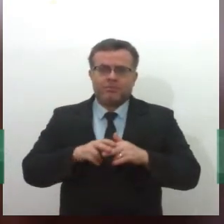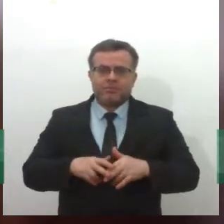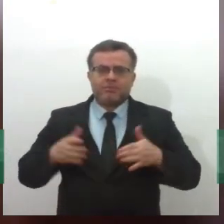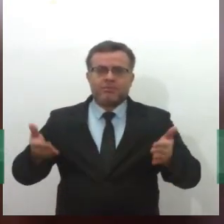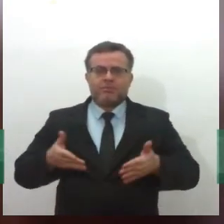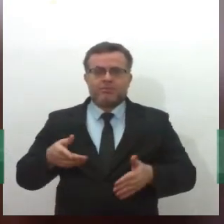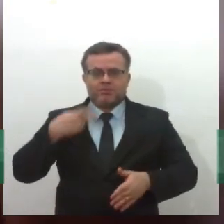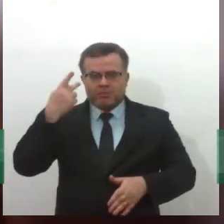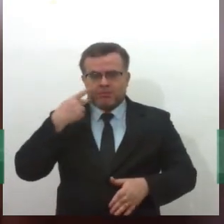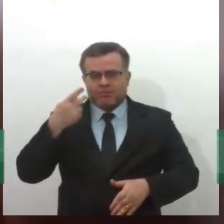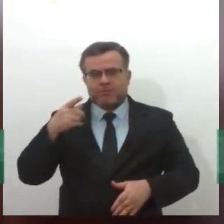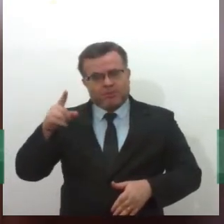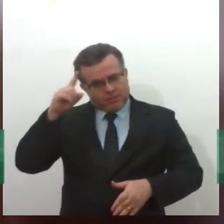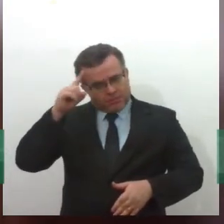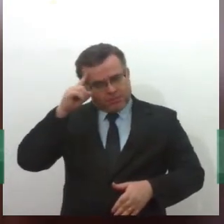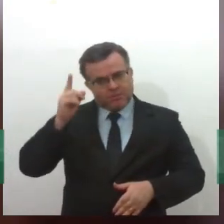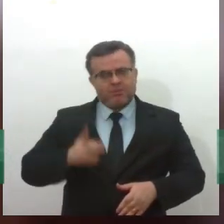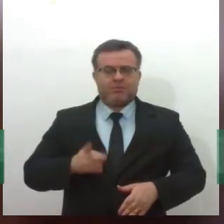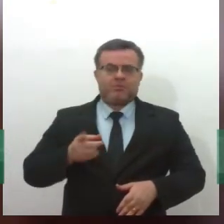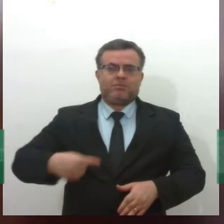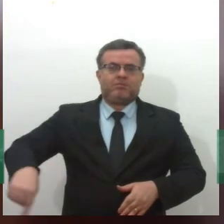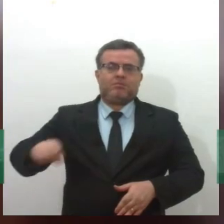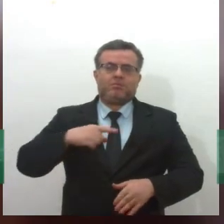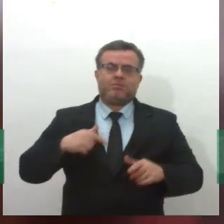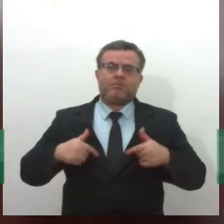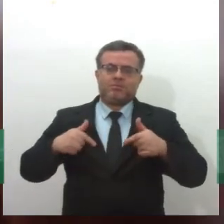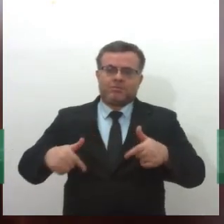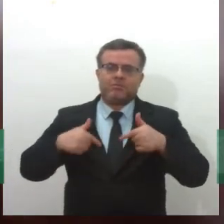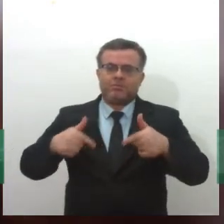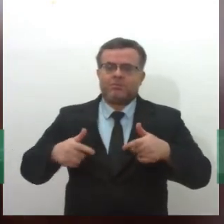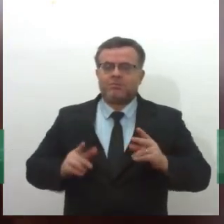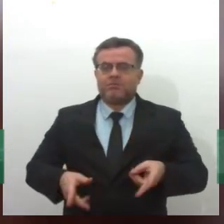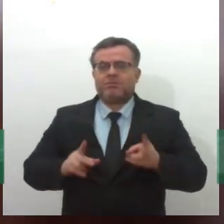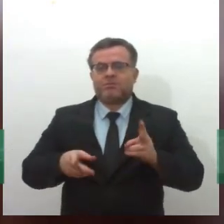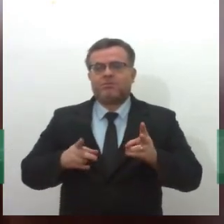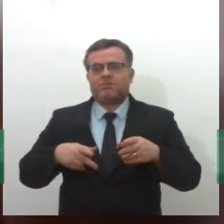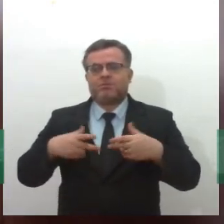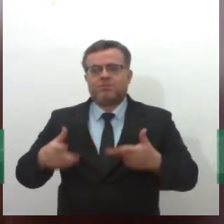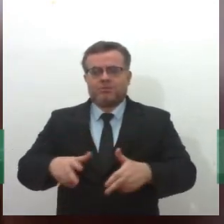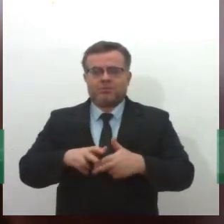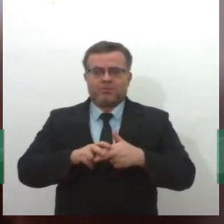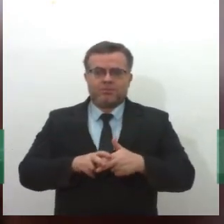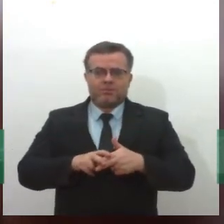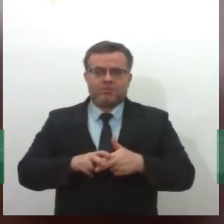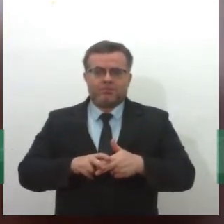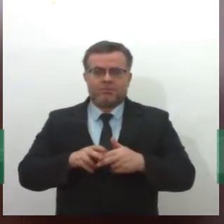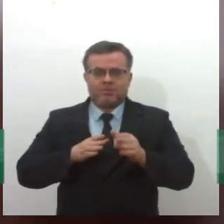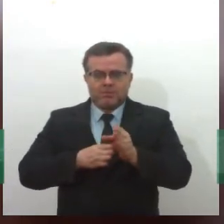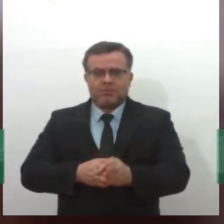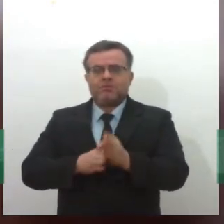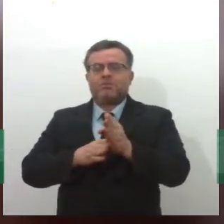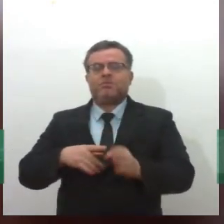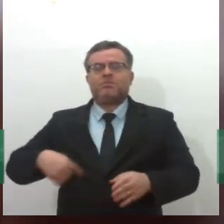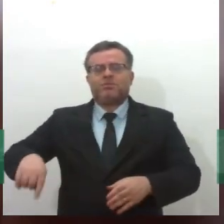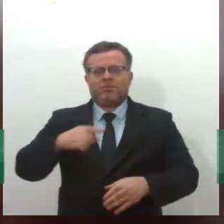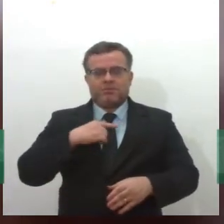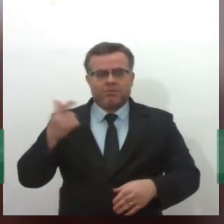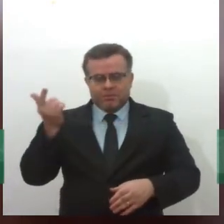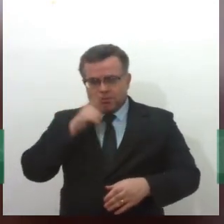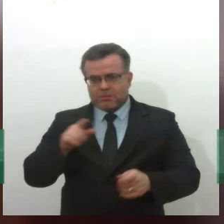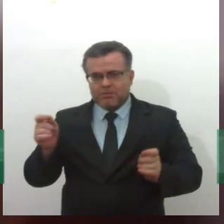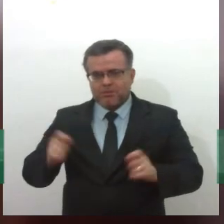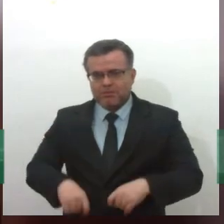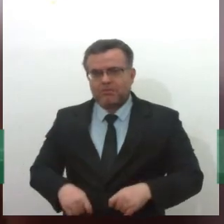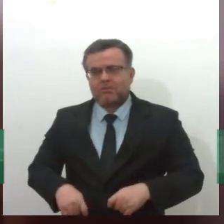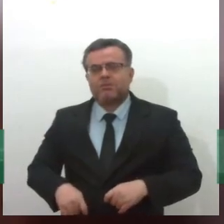fazem todos os dias e a gente precisa ver elas com a caneta na mão. Então nesse hiato que a gente entra, né, nessa